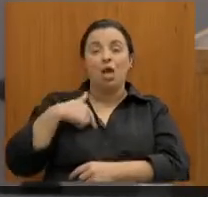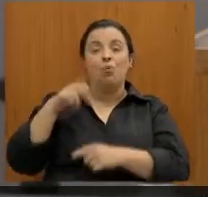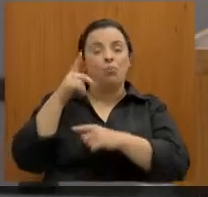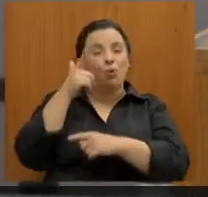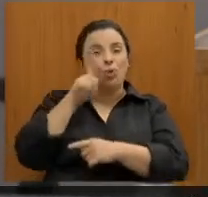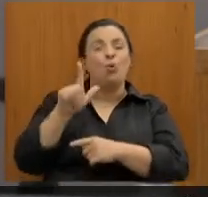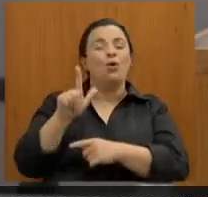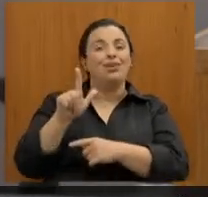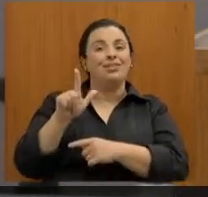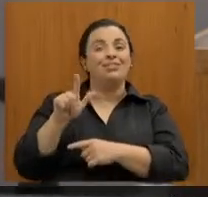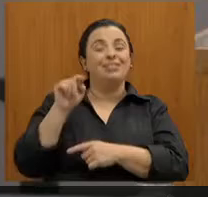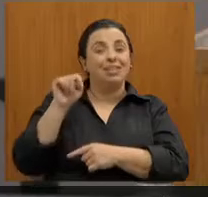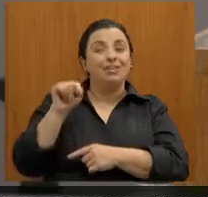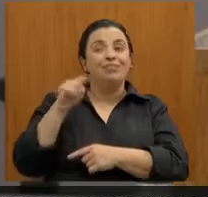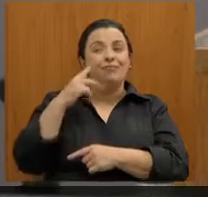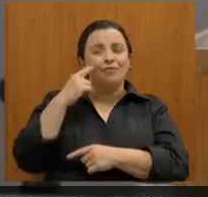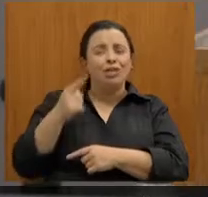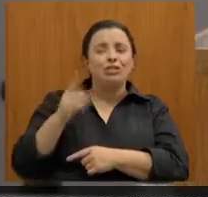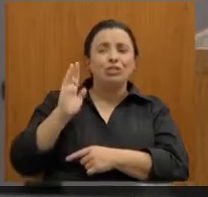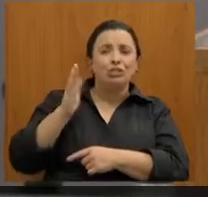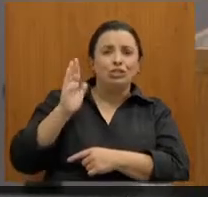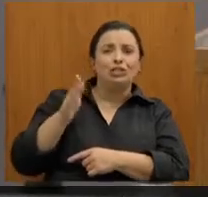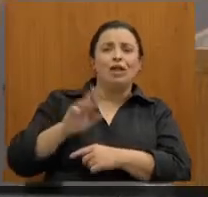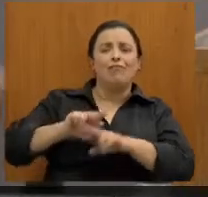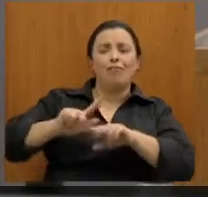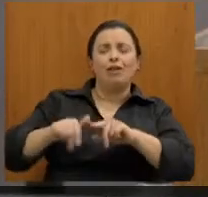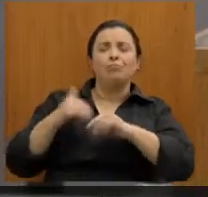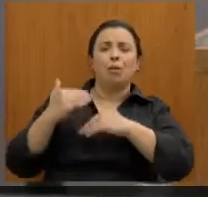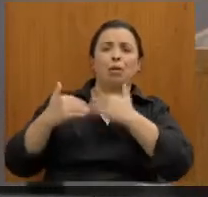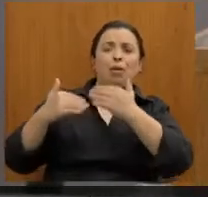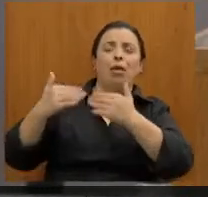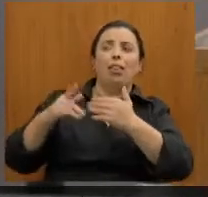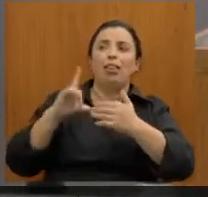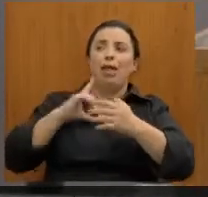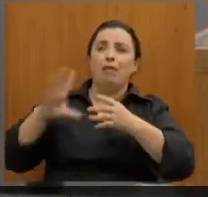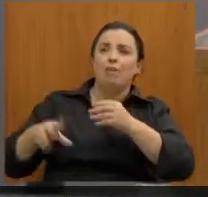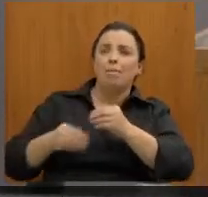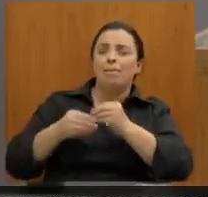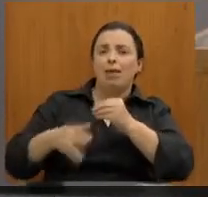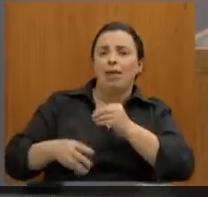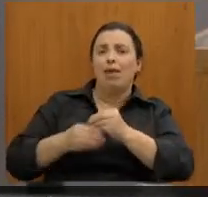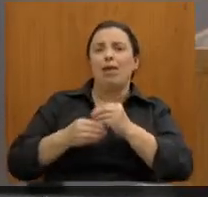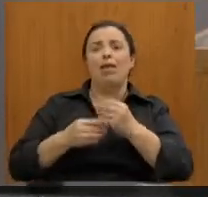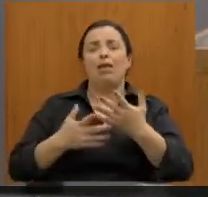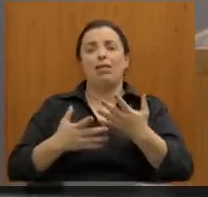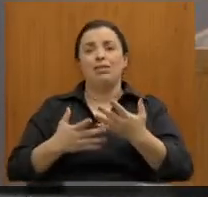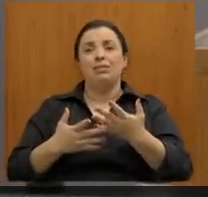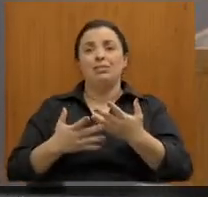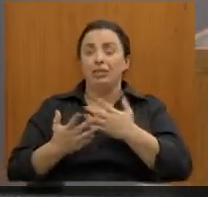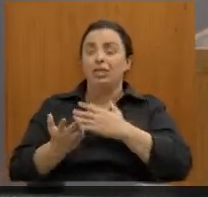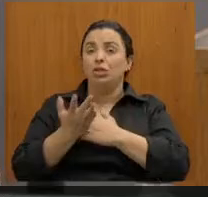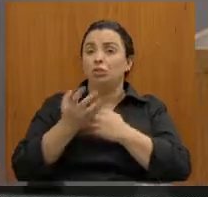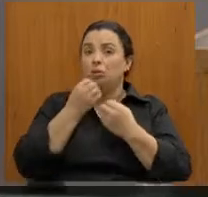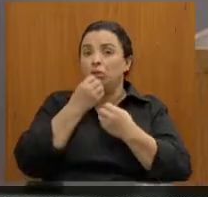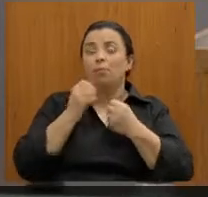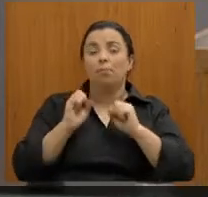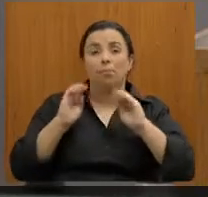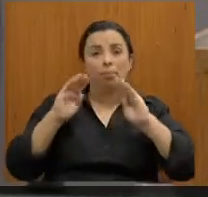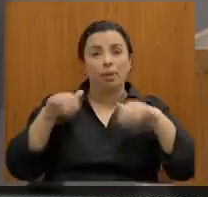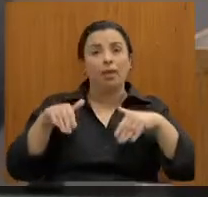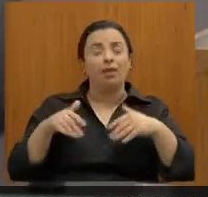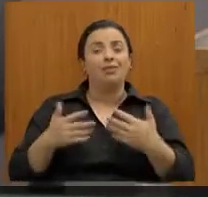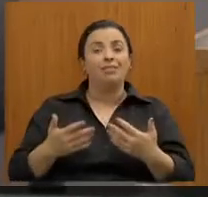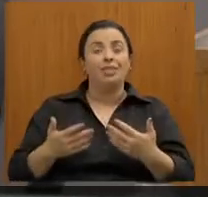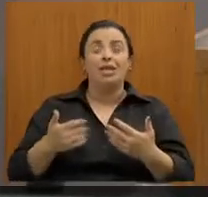evoluções na lei né várias emendas que aconteceram que nos favorecem e a gente percebe que com essa